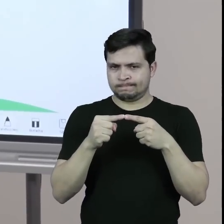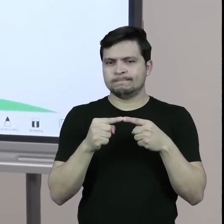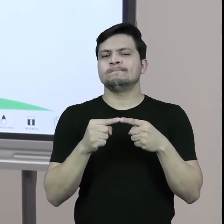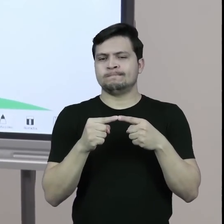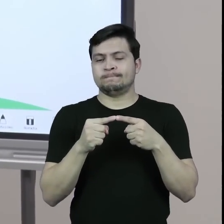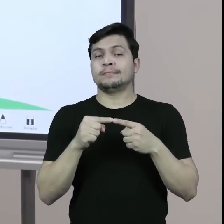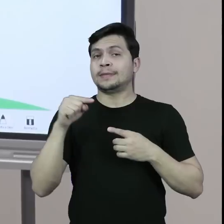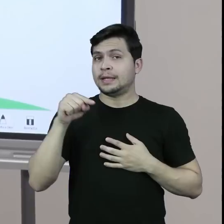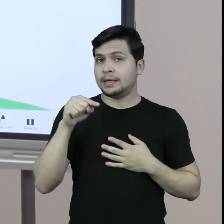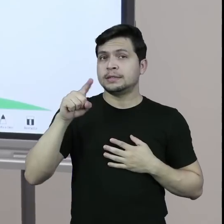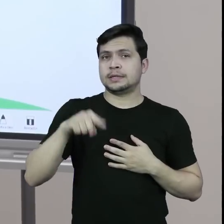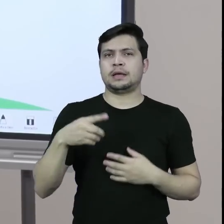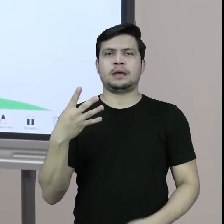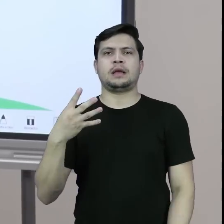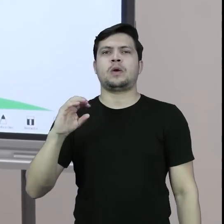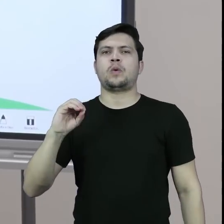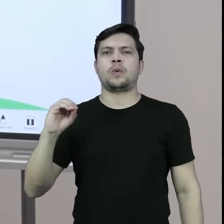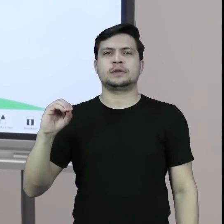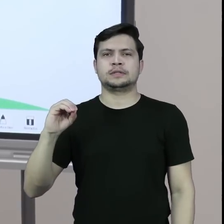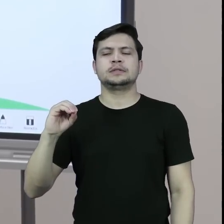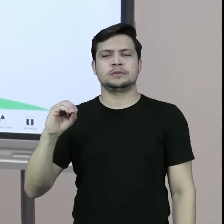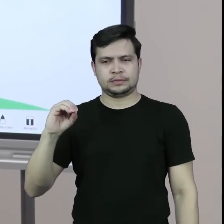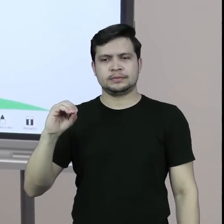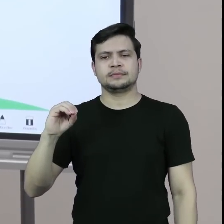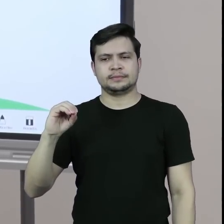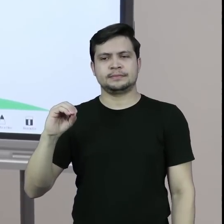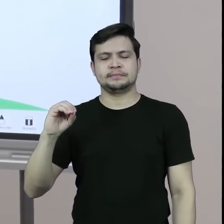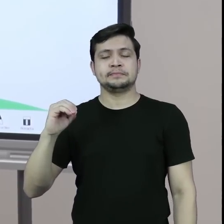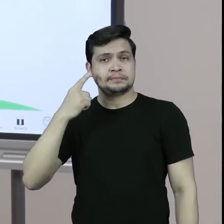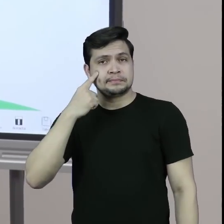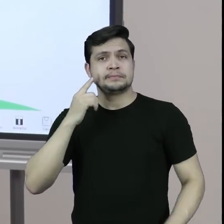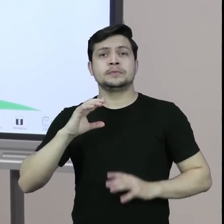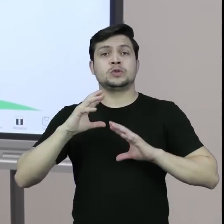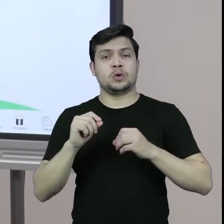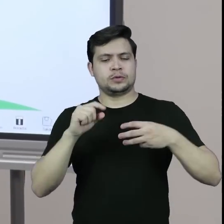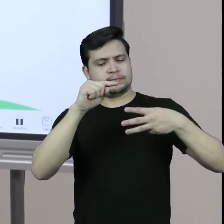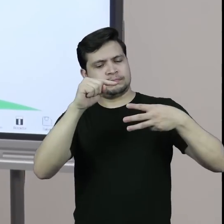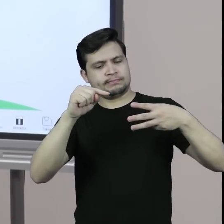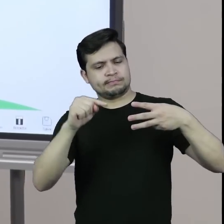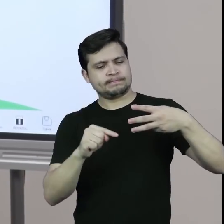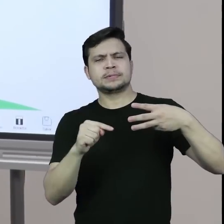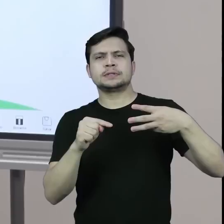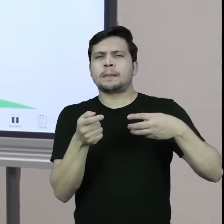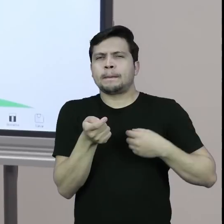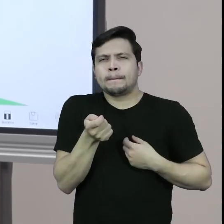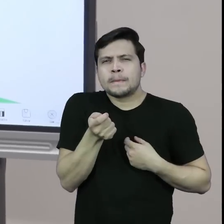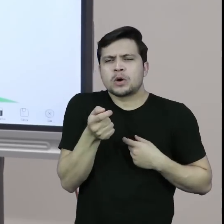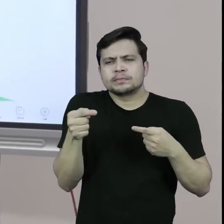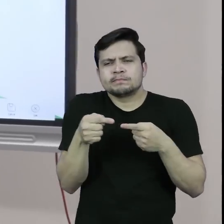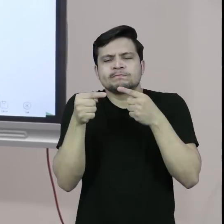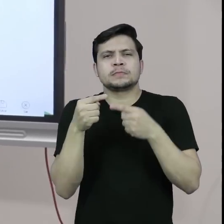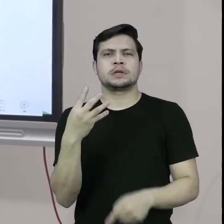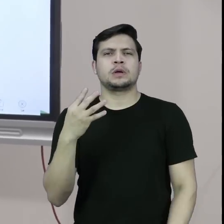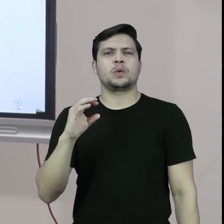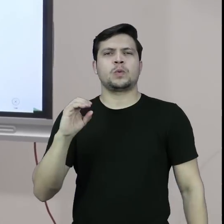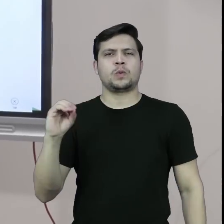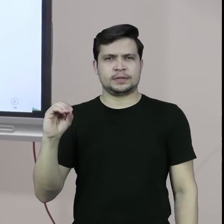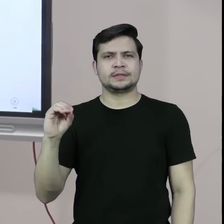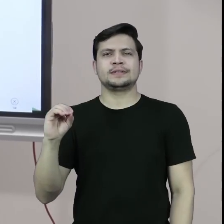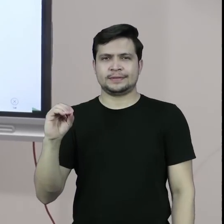poder depois dividir por 3. A gente vai levar um certo tempo, principalmente com esses valores tão distintos. Então, qual é a dica